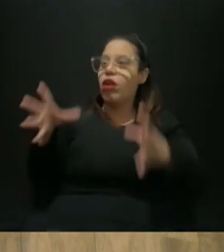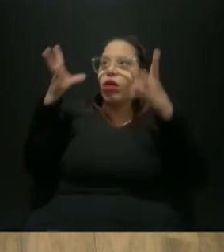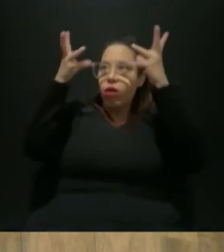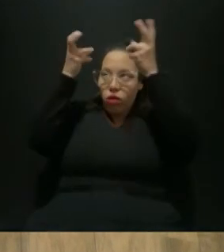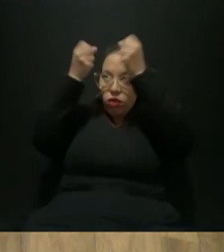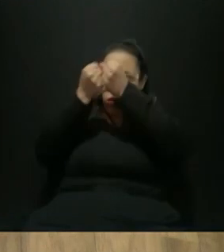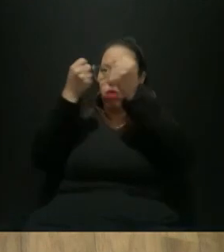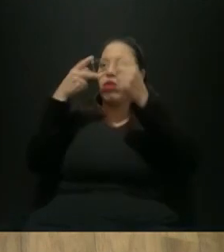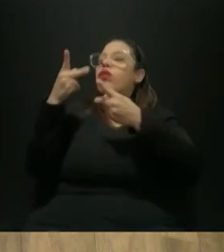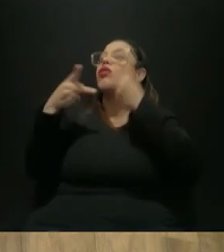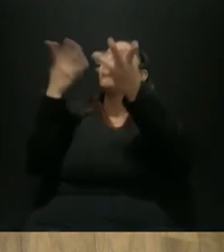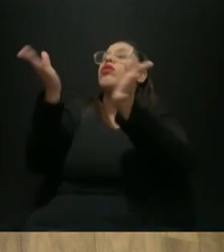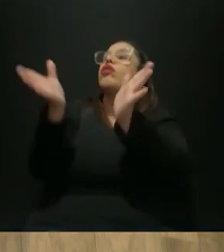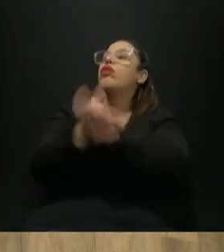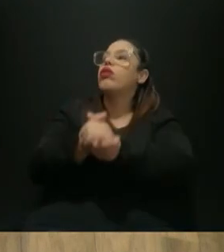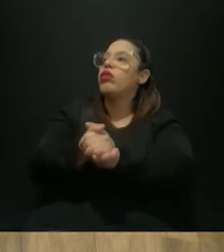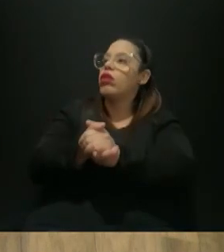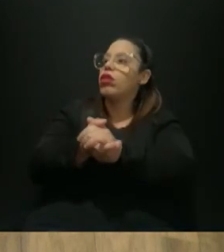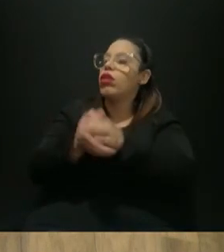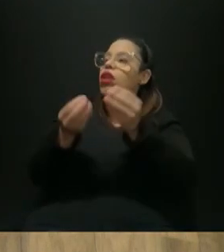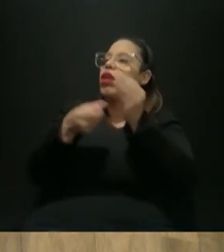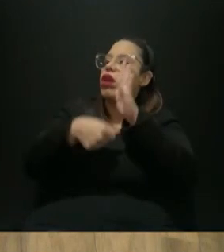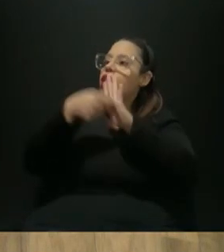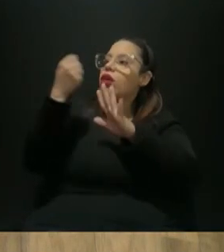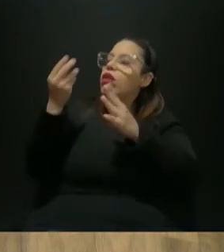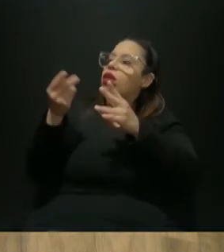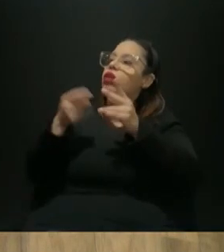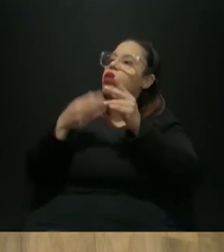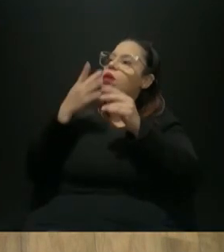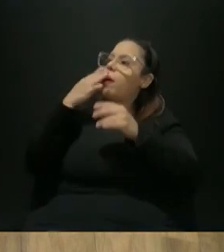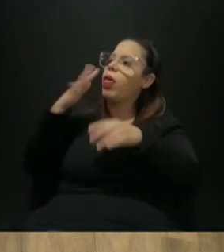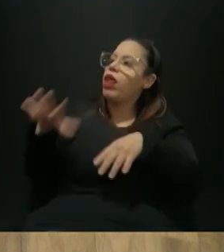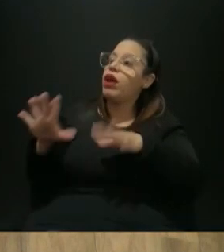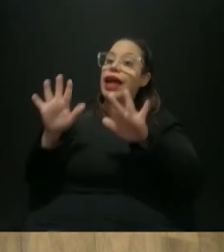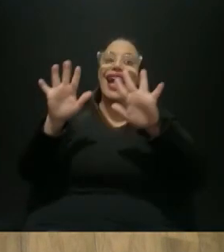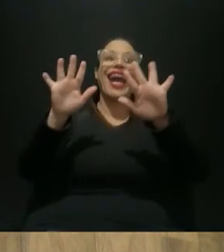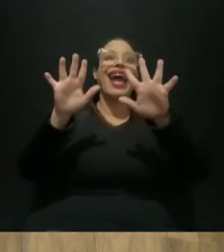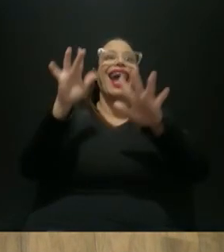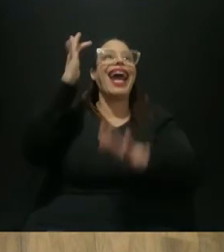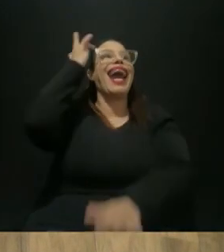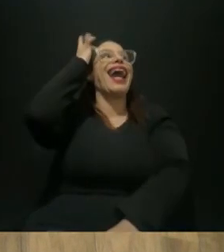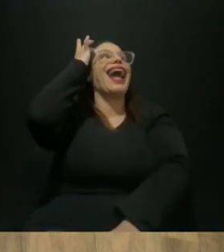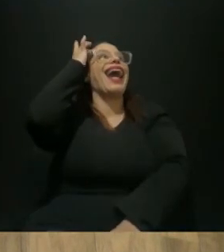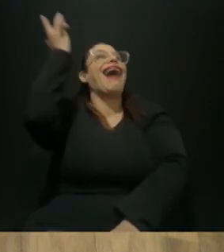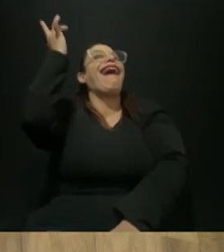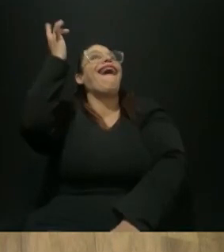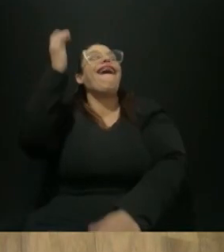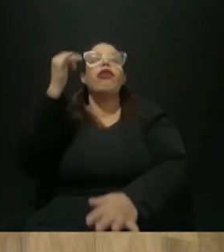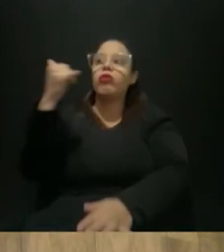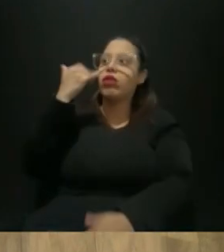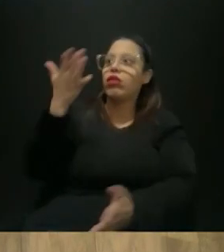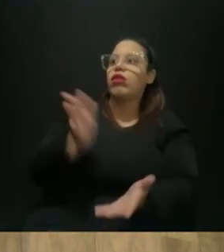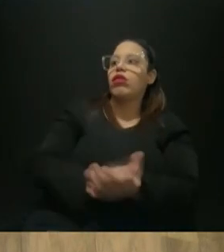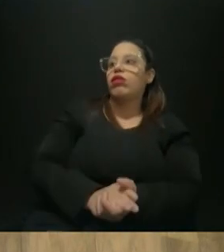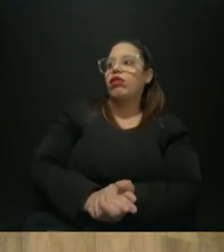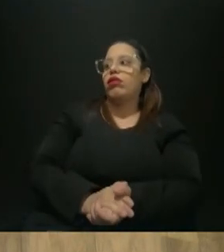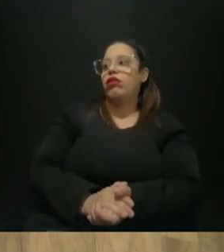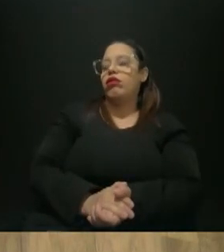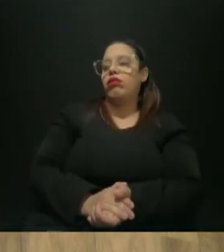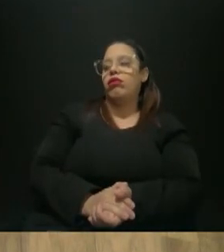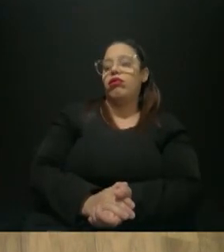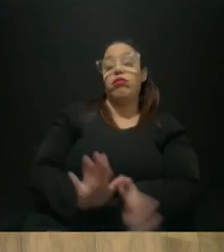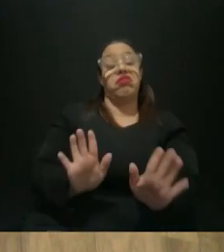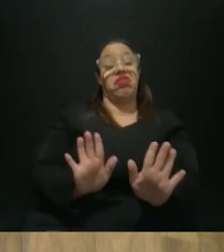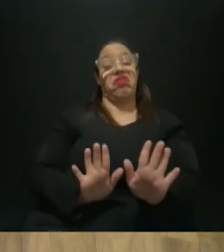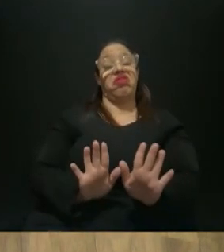falou nessa primeira infância, tendo à mão tão fácil, por exemplo, o celular? Não é uma questão médica, é